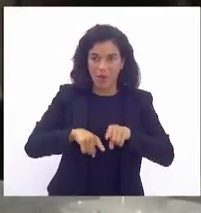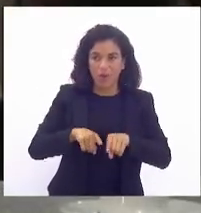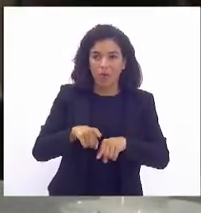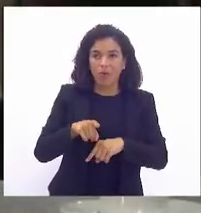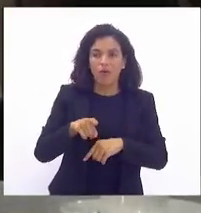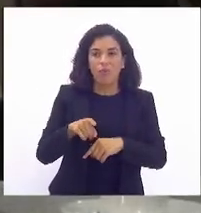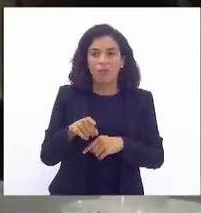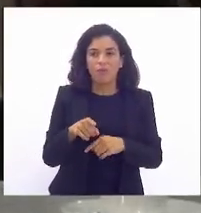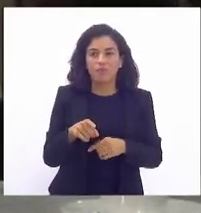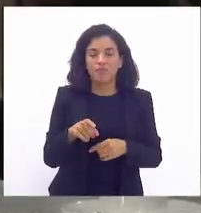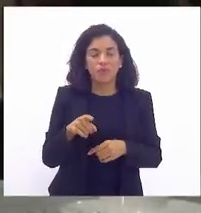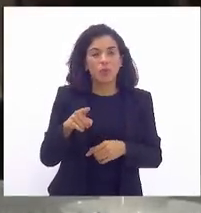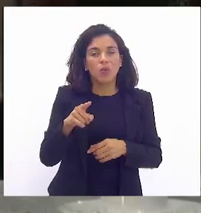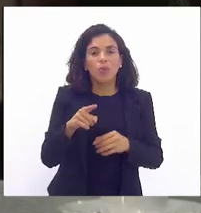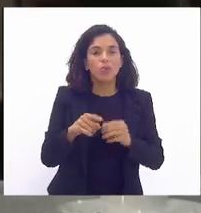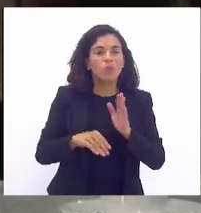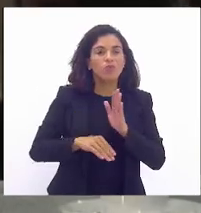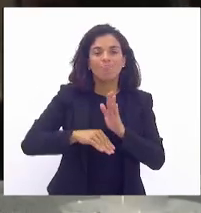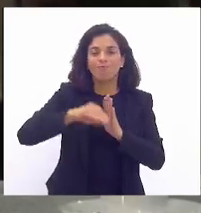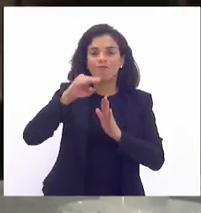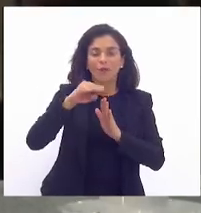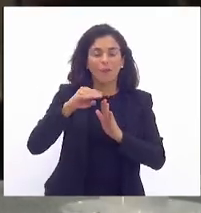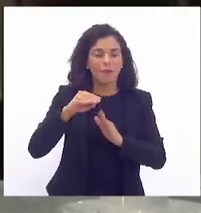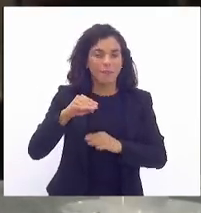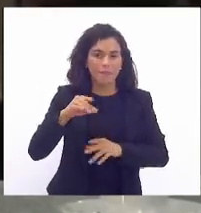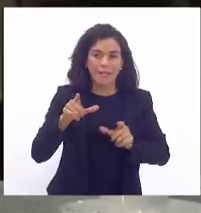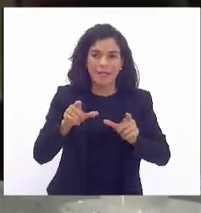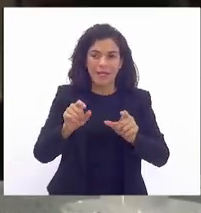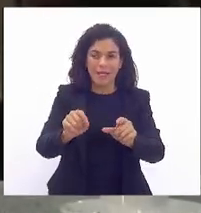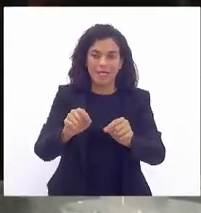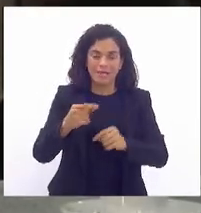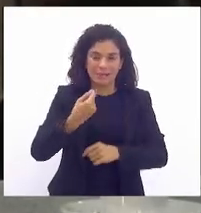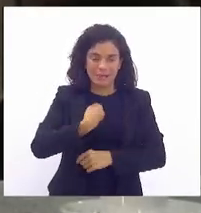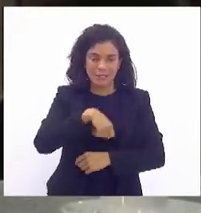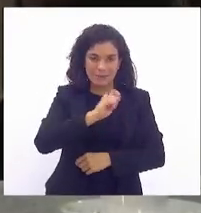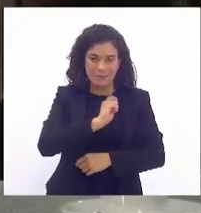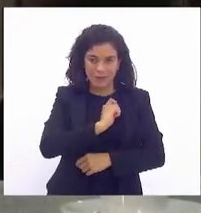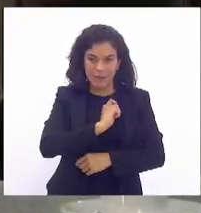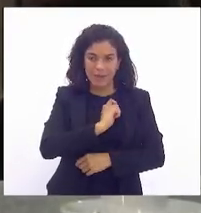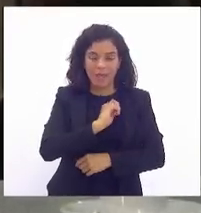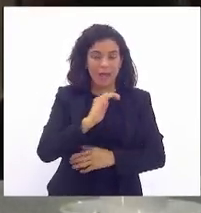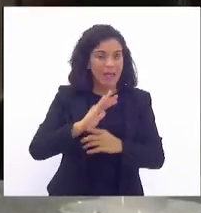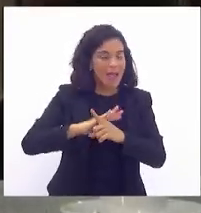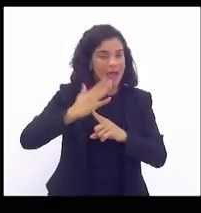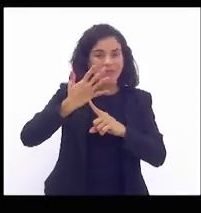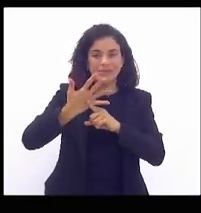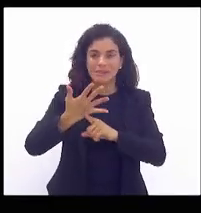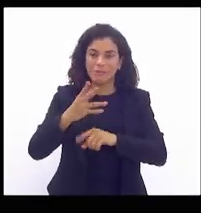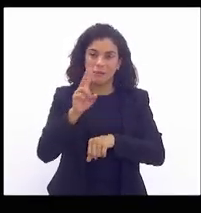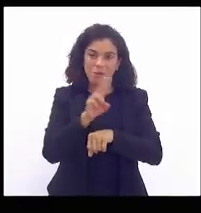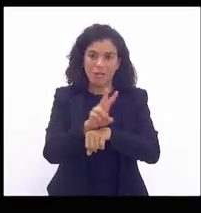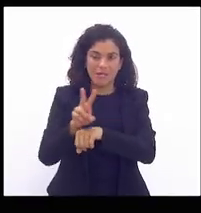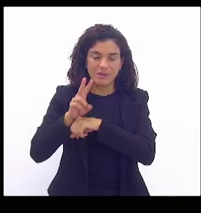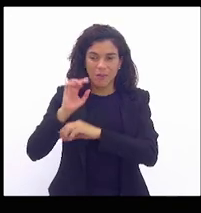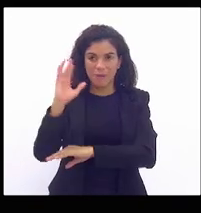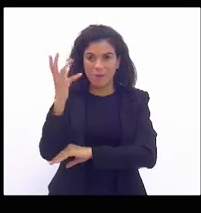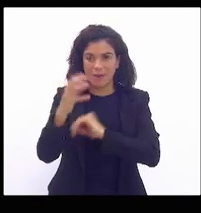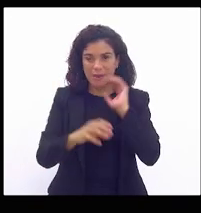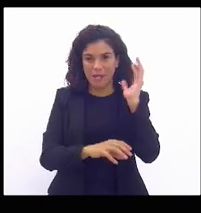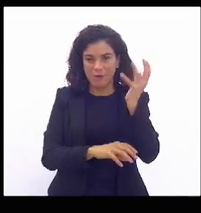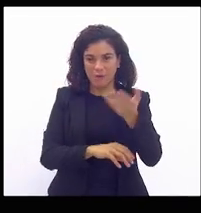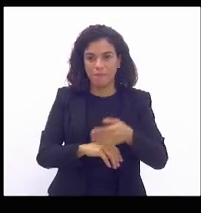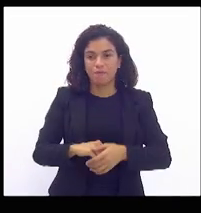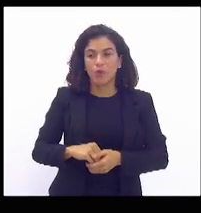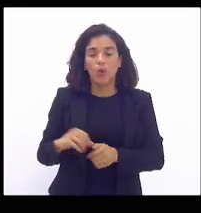chegaram com níveis de câncer lá na Espanha, estava acima do recomendado para a Agência de Proteção Ambiental dos Estados Unidos. O